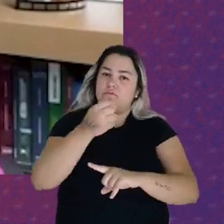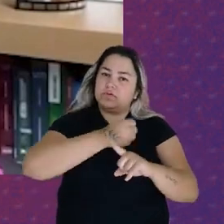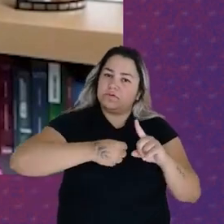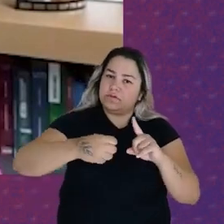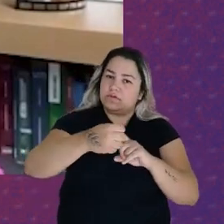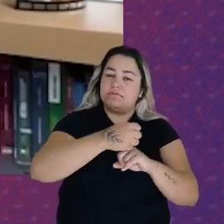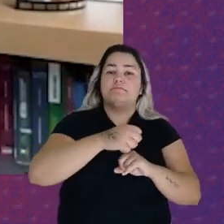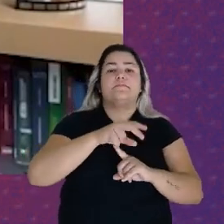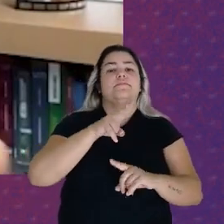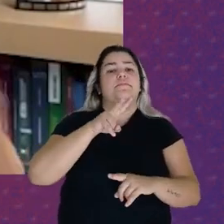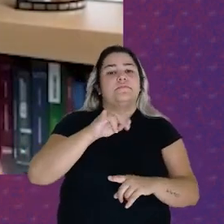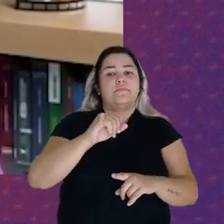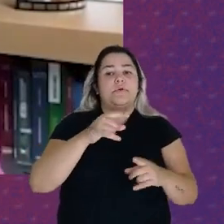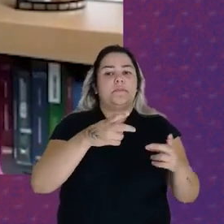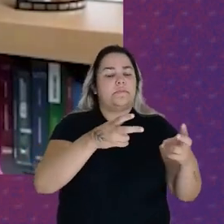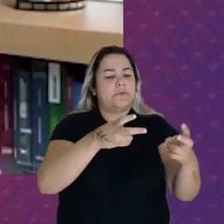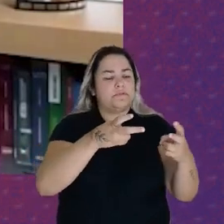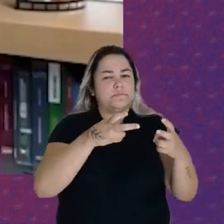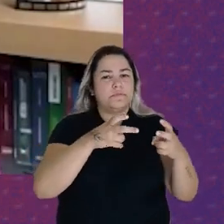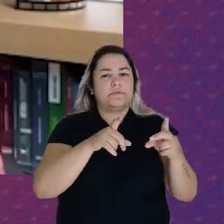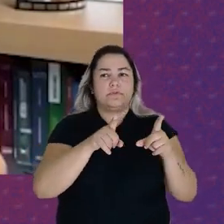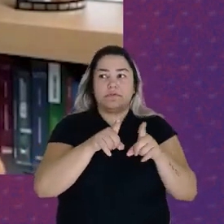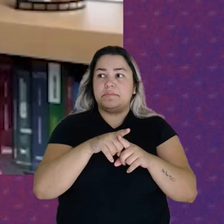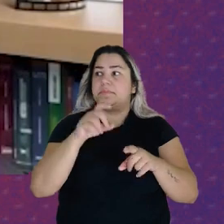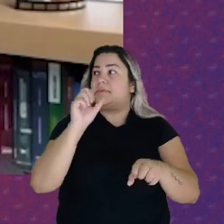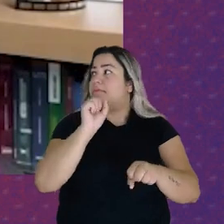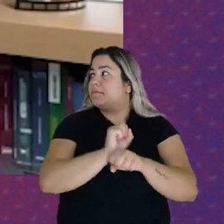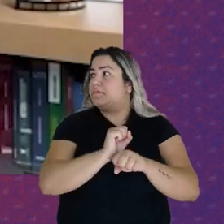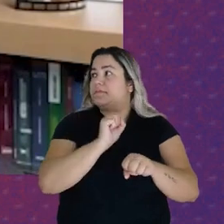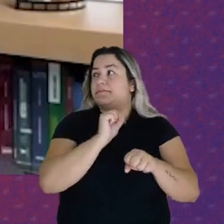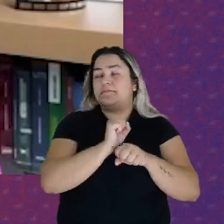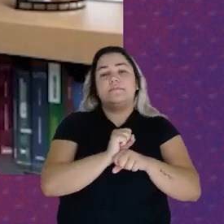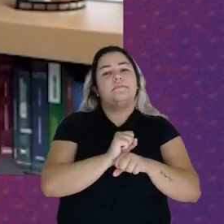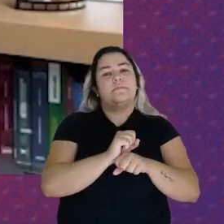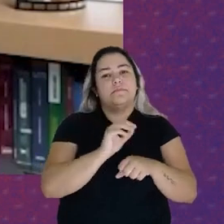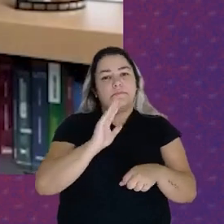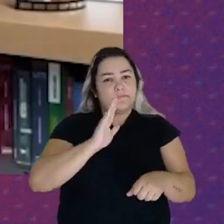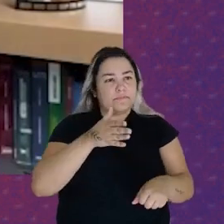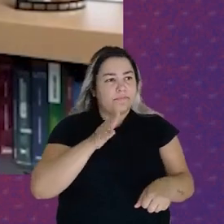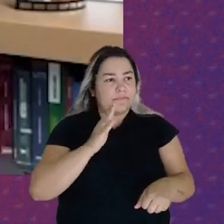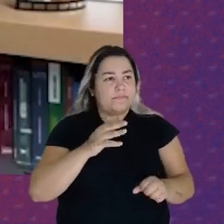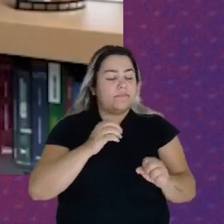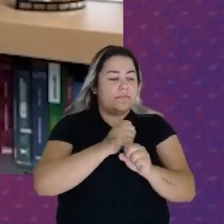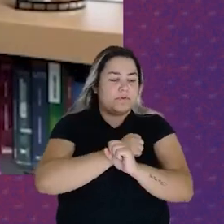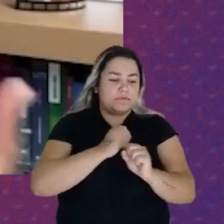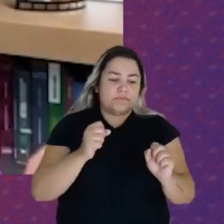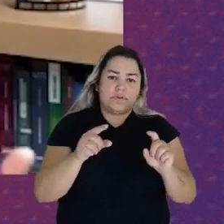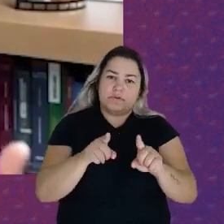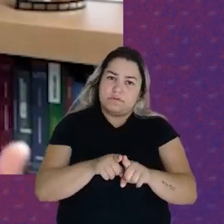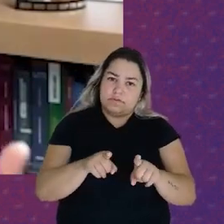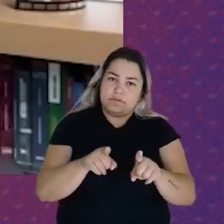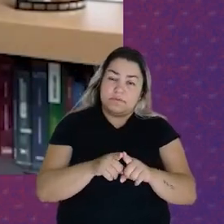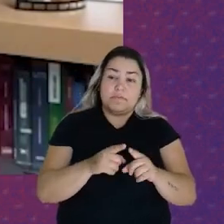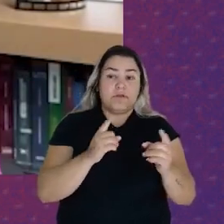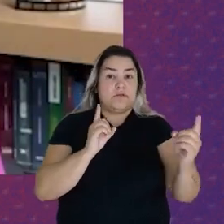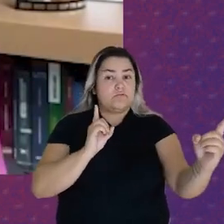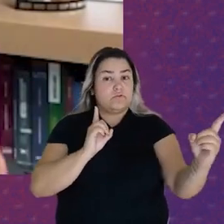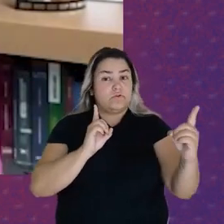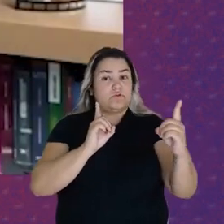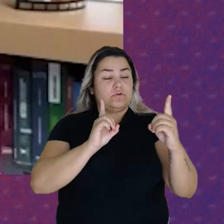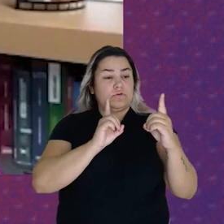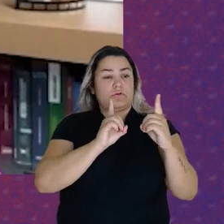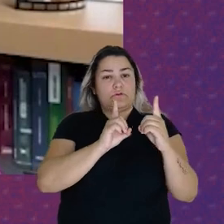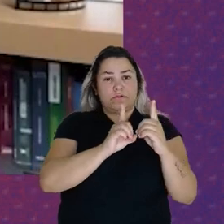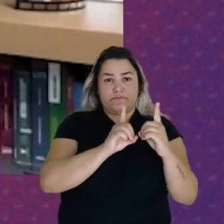vai perceber que esse aparato, né, que nos dá a possibilidade de ir e vir, de ocupar